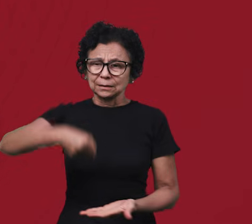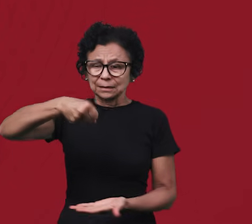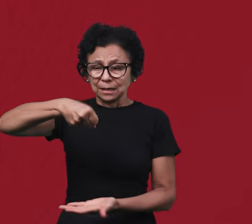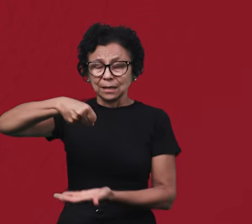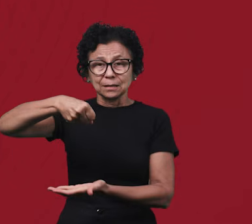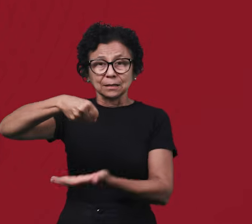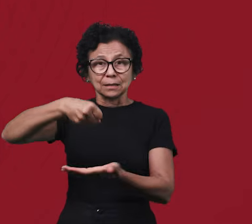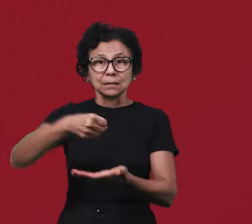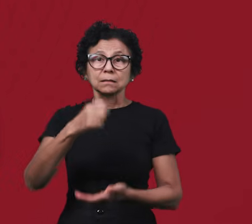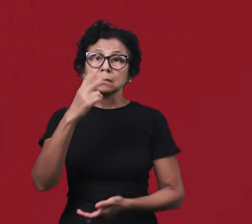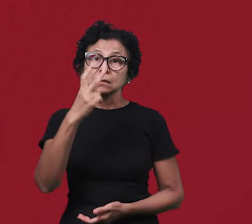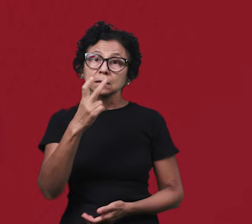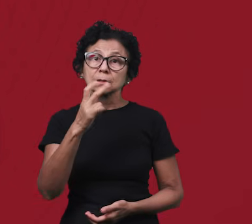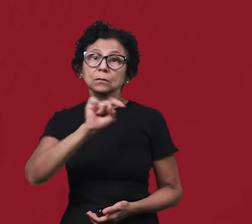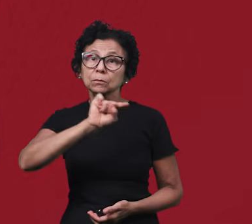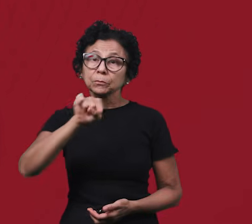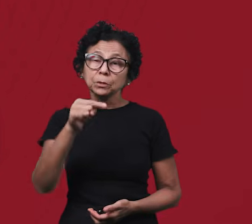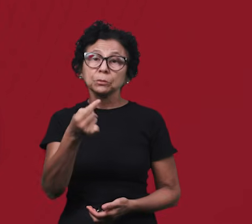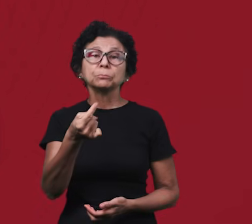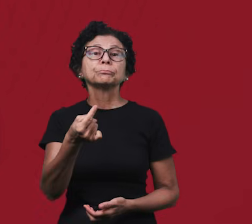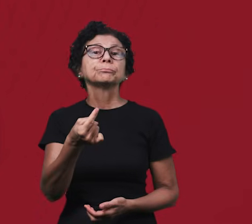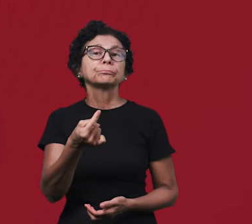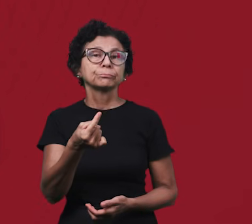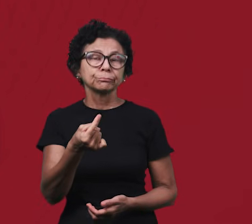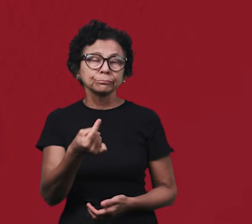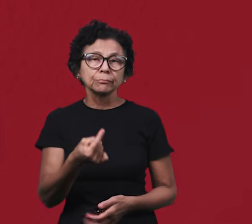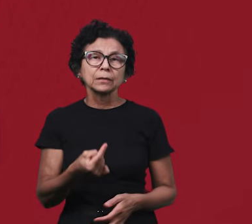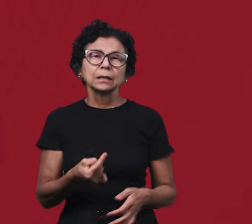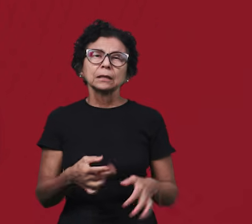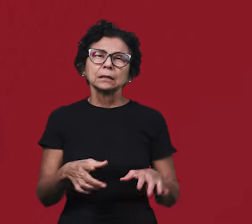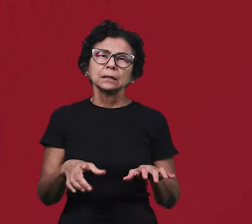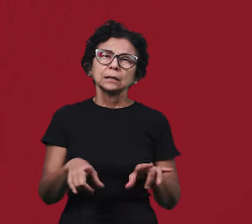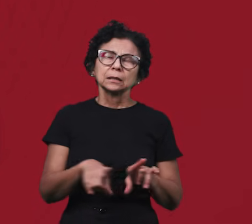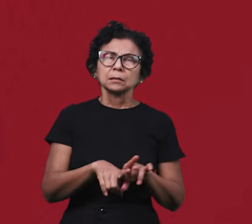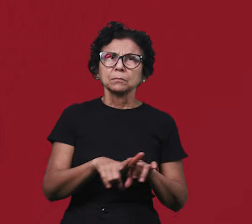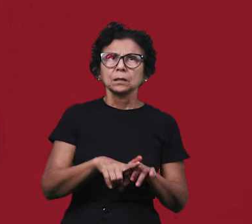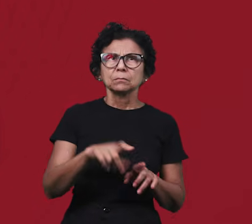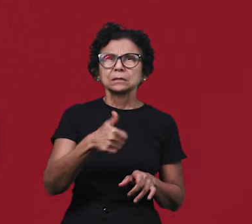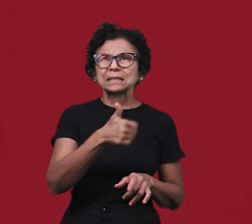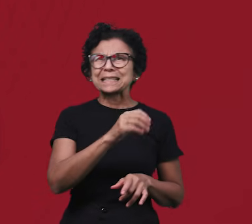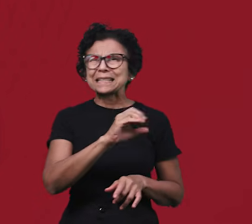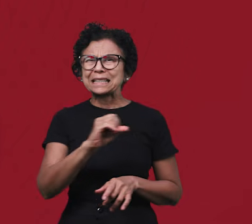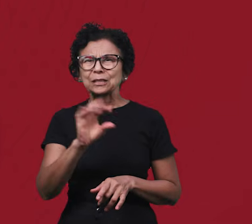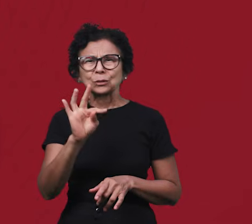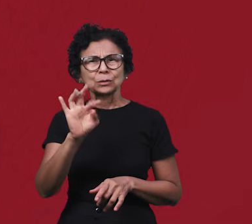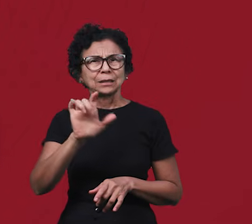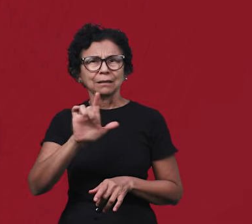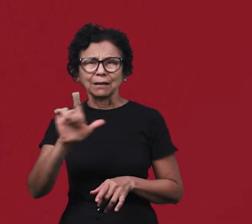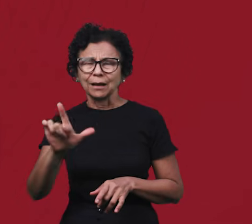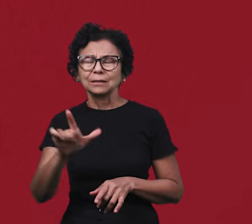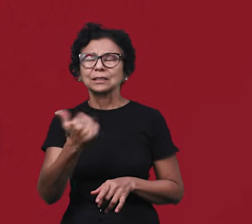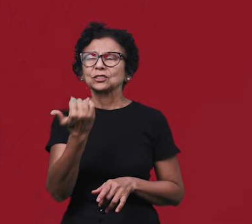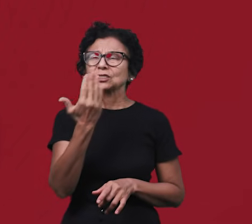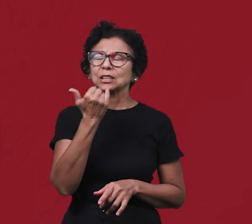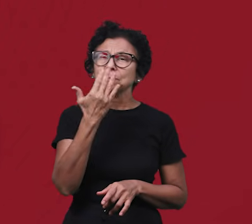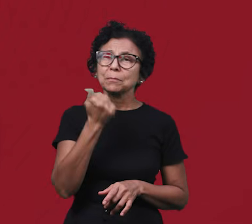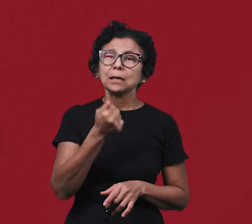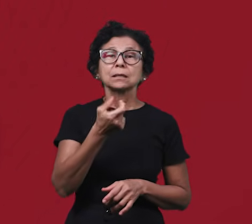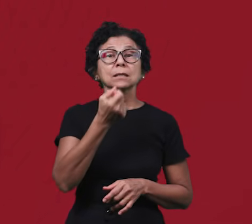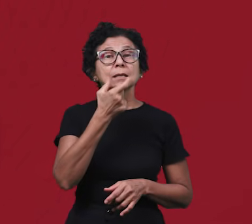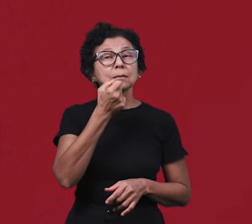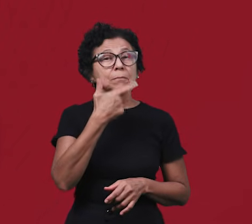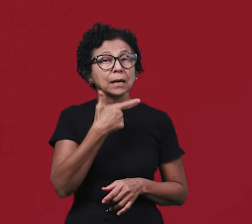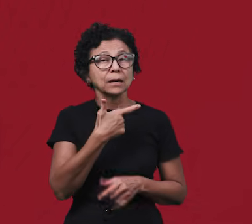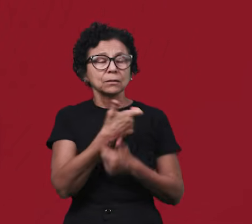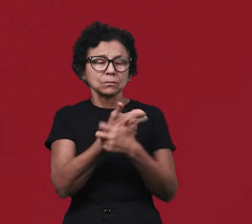distribuídas, 5.000, e tivemos aqui a casa de 100 toneladas de alimentos, além de remédios,